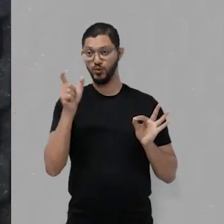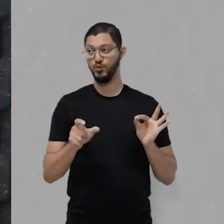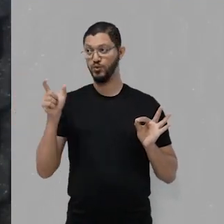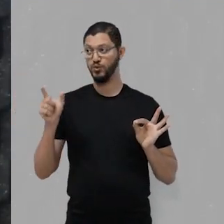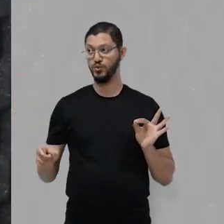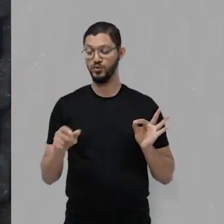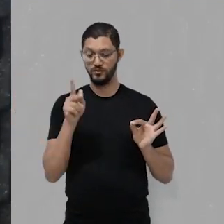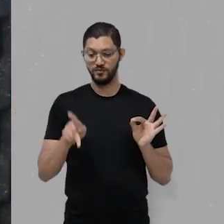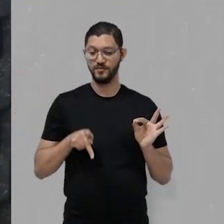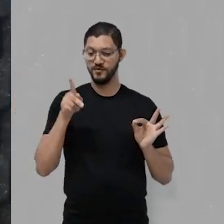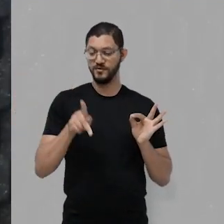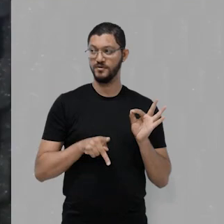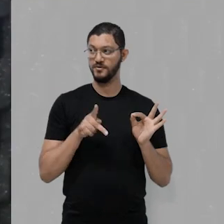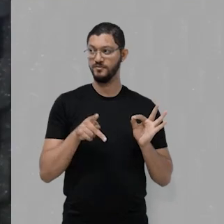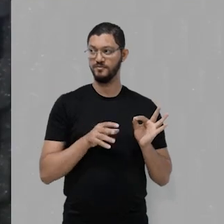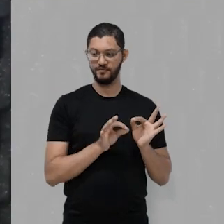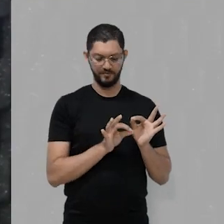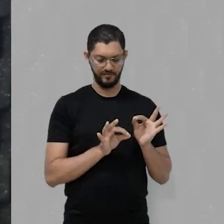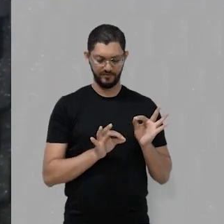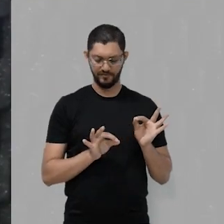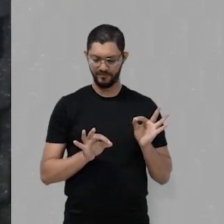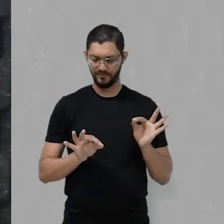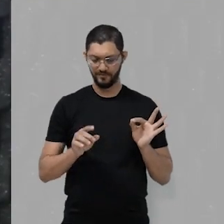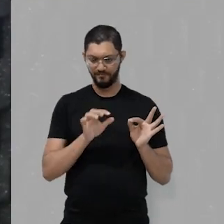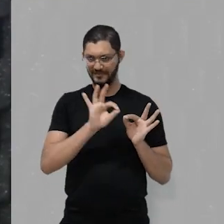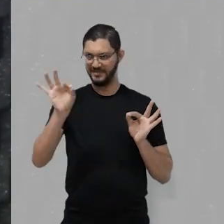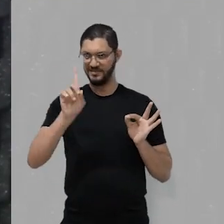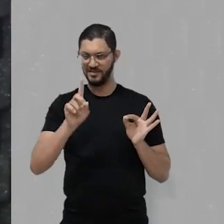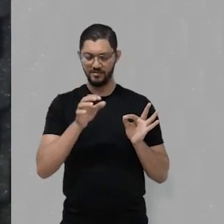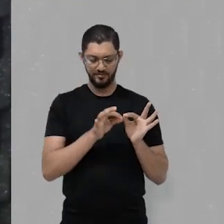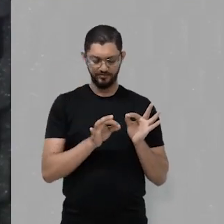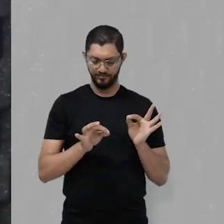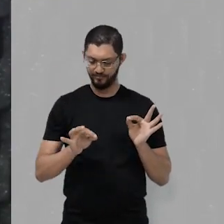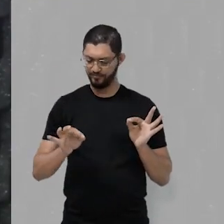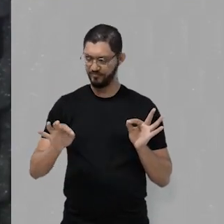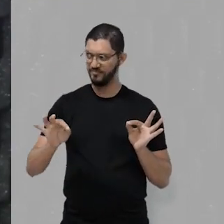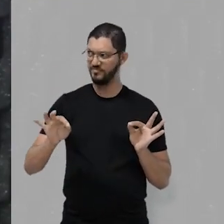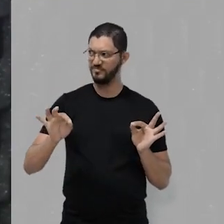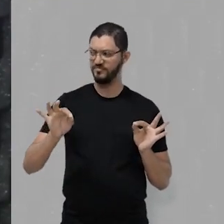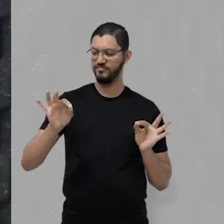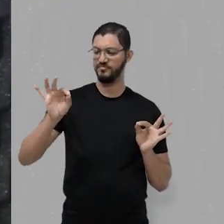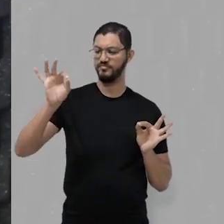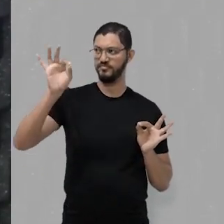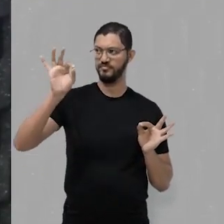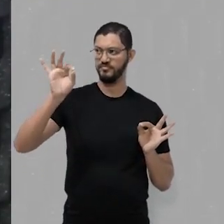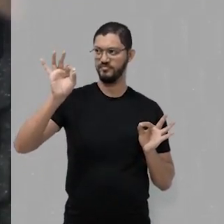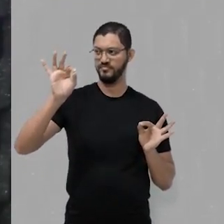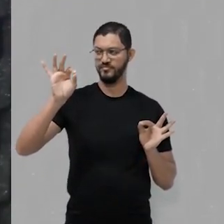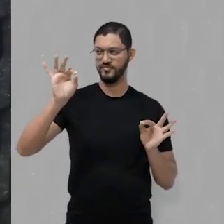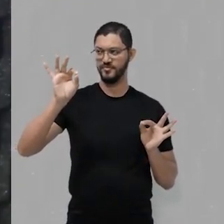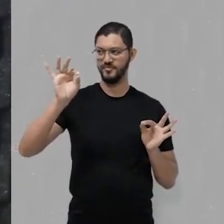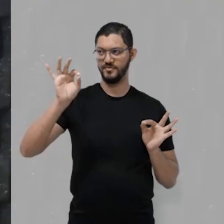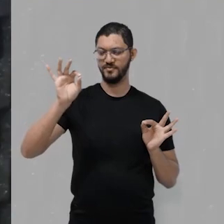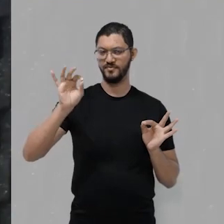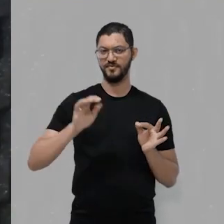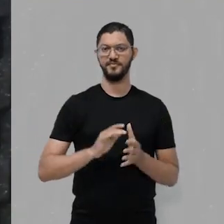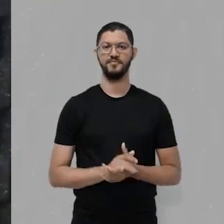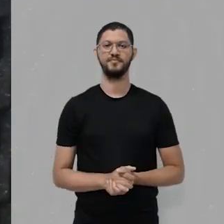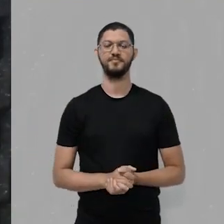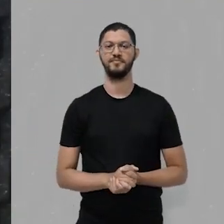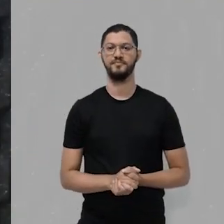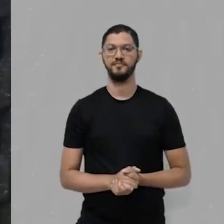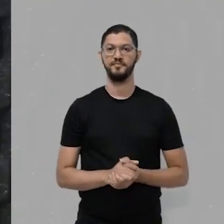indivíduos das populações, ela não cresce de forma linear, ela cresce de forma exponencial numa progressão